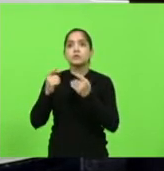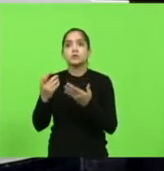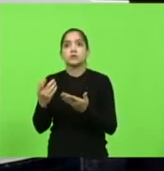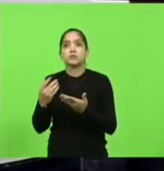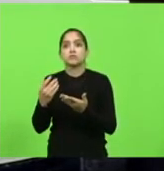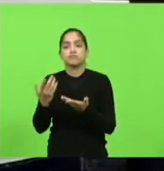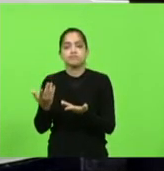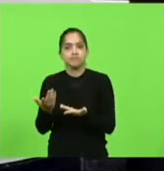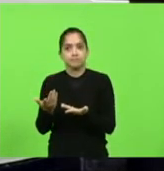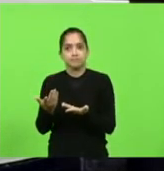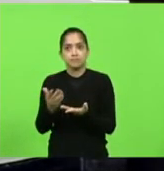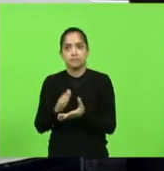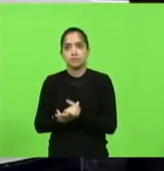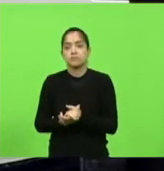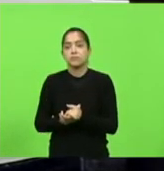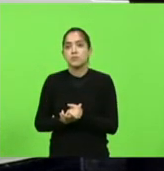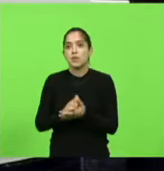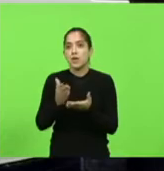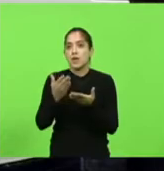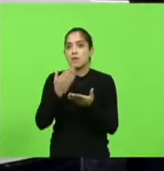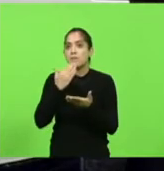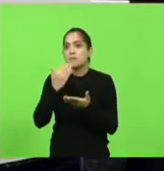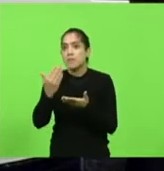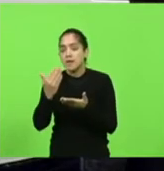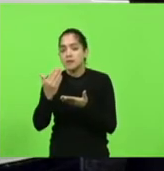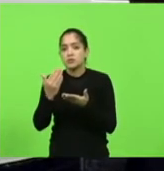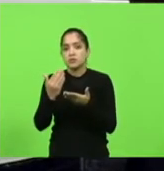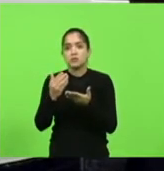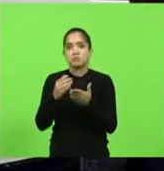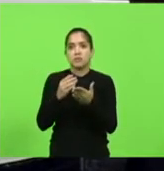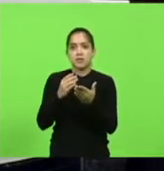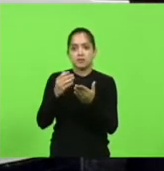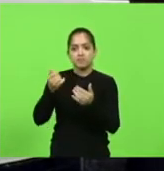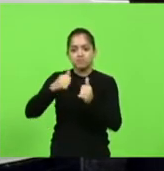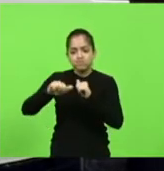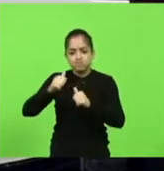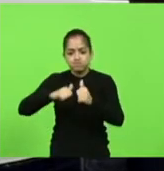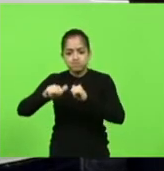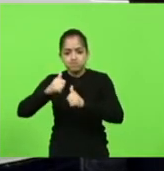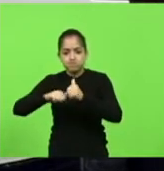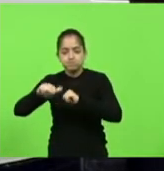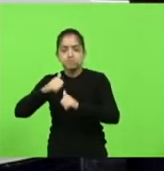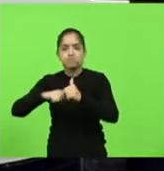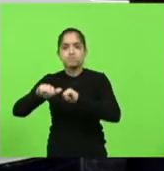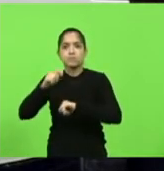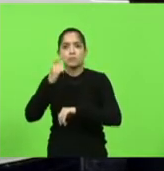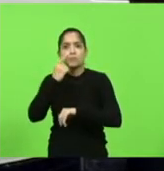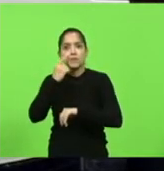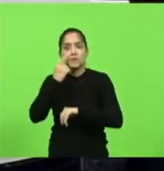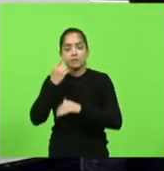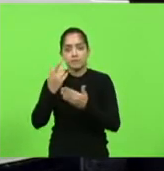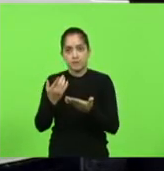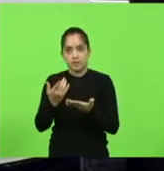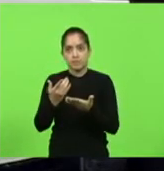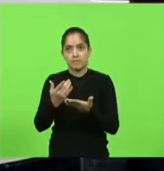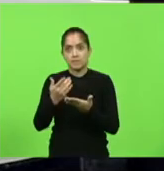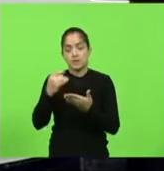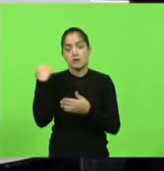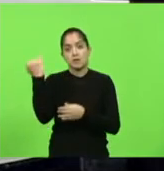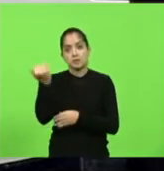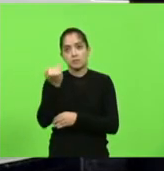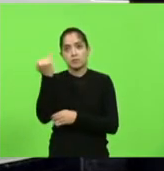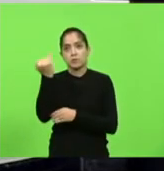máscara e pede para fazer uma avaliação para que se apure essa situação. Então, muito